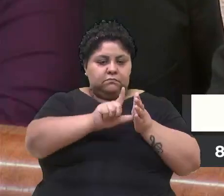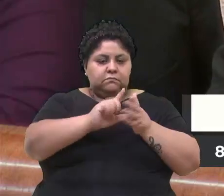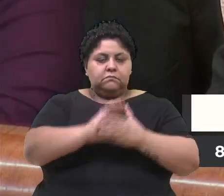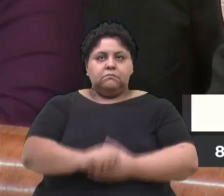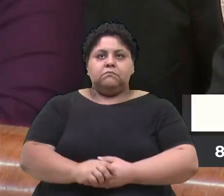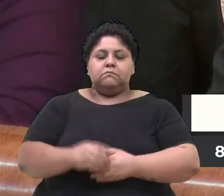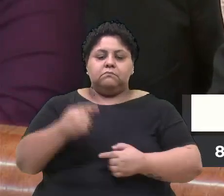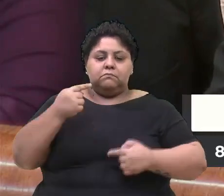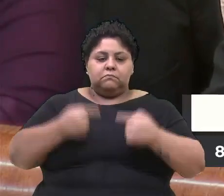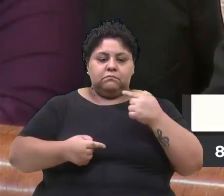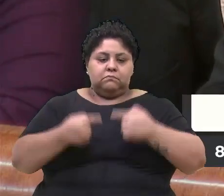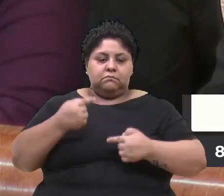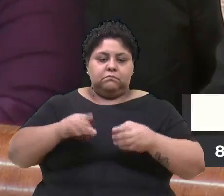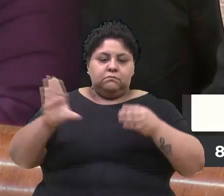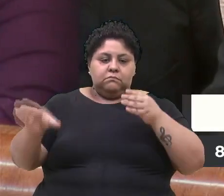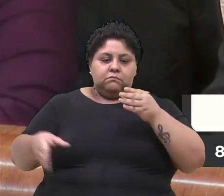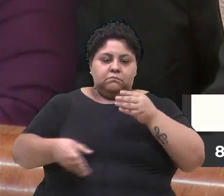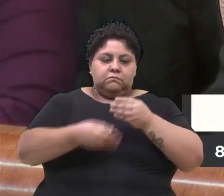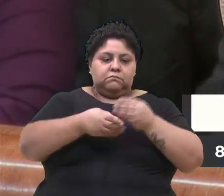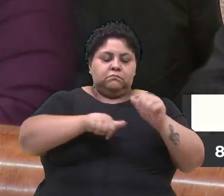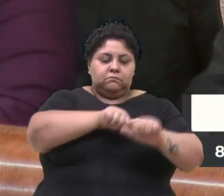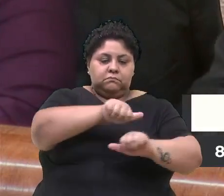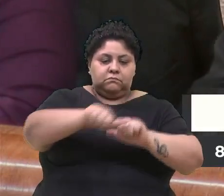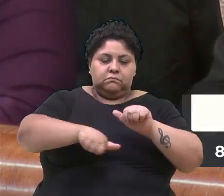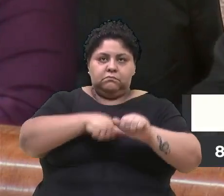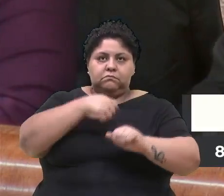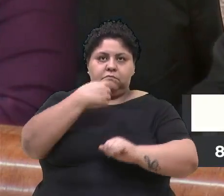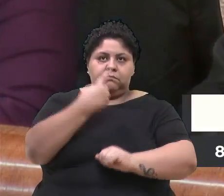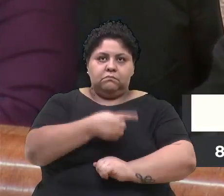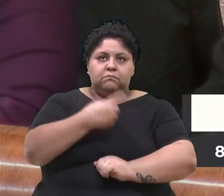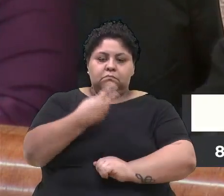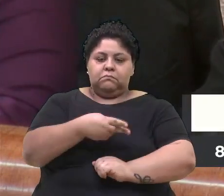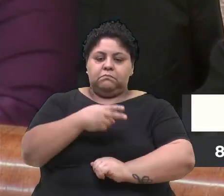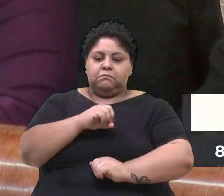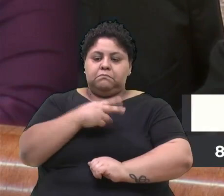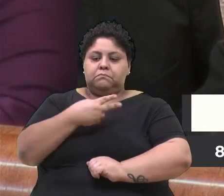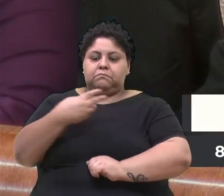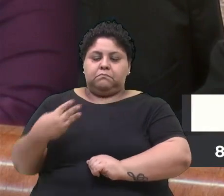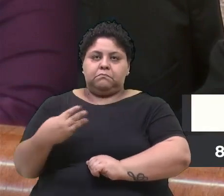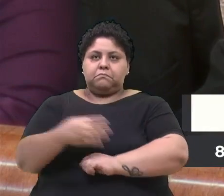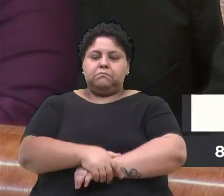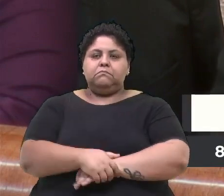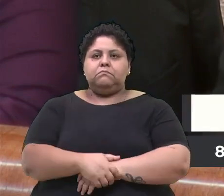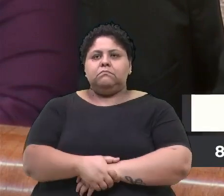votação a emenda modificativa 1/2023.